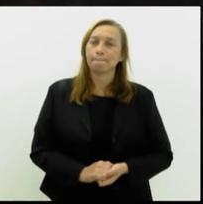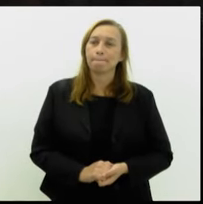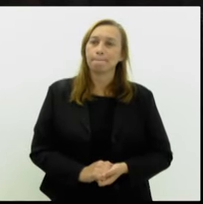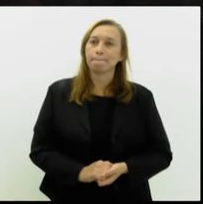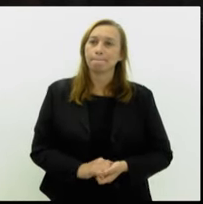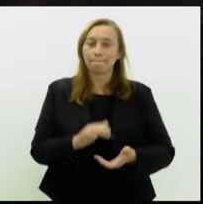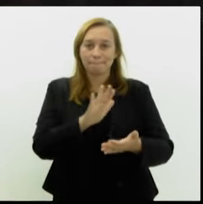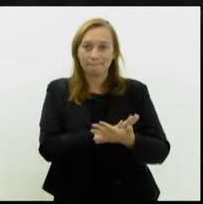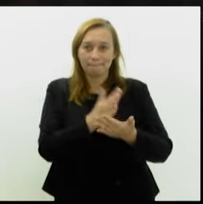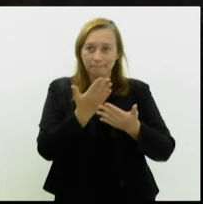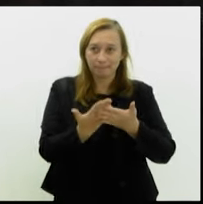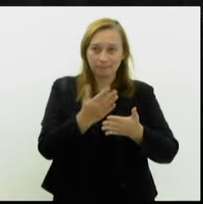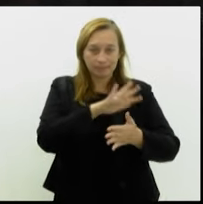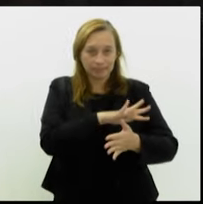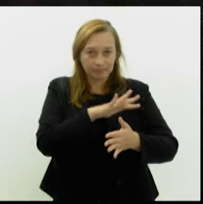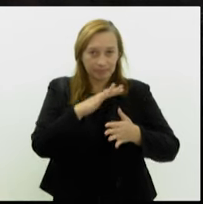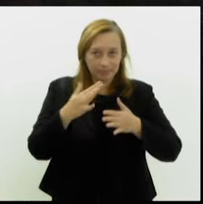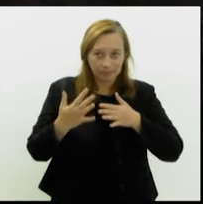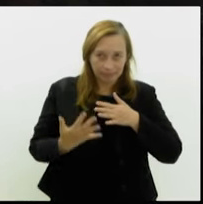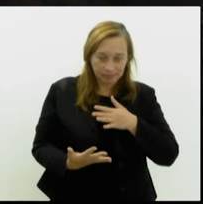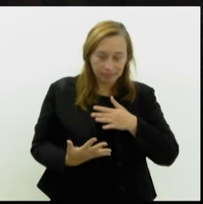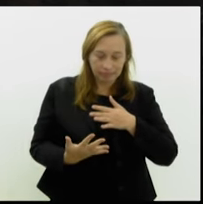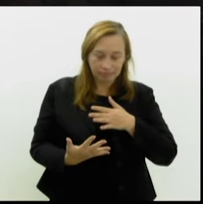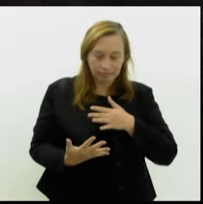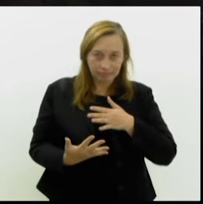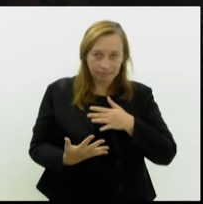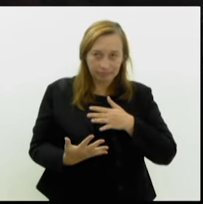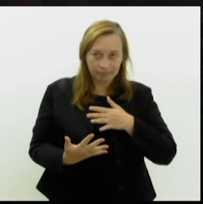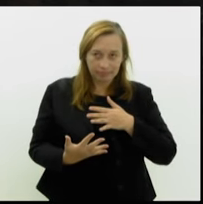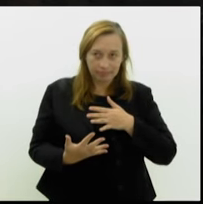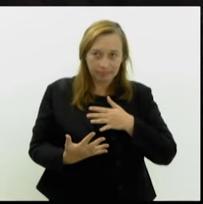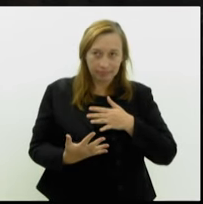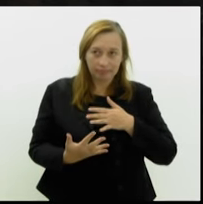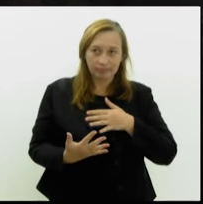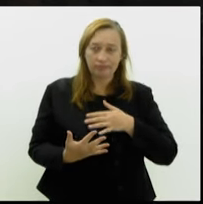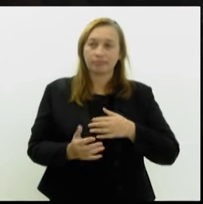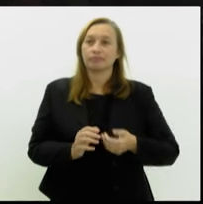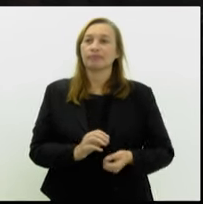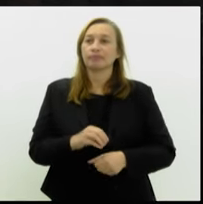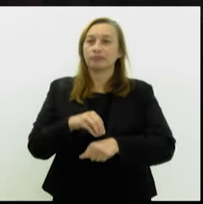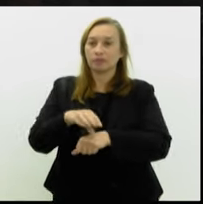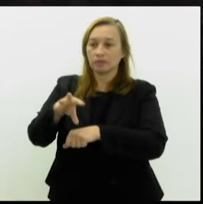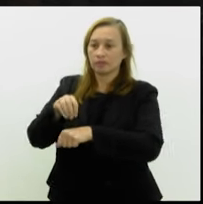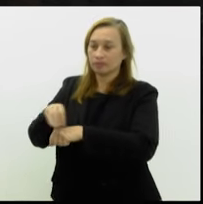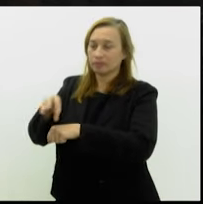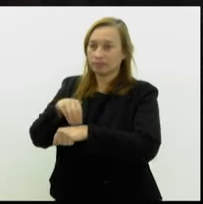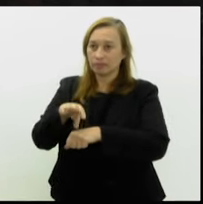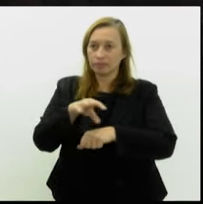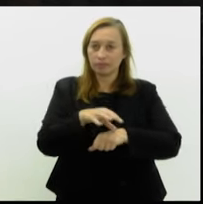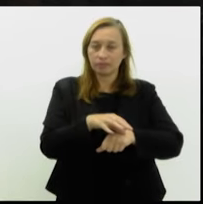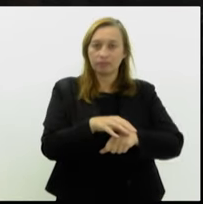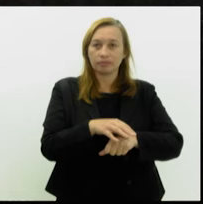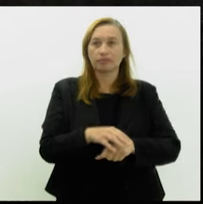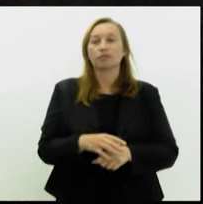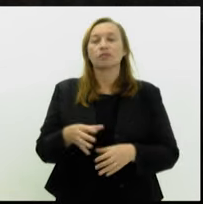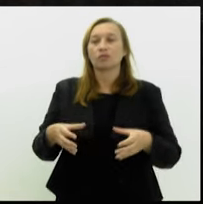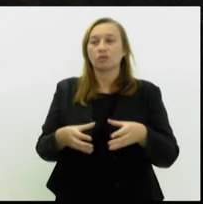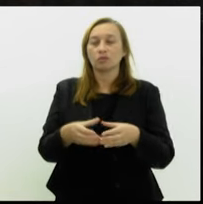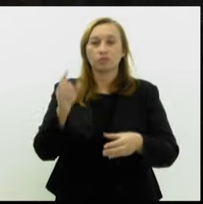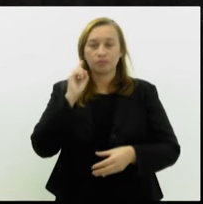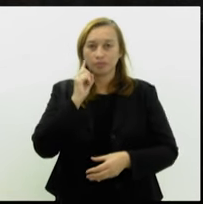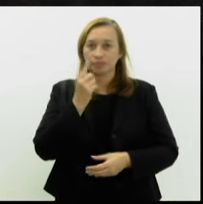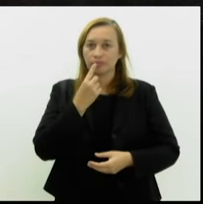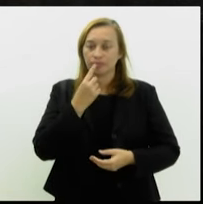senhora intérprete da língua de Libras, que leva a nossa voz